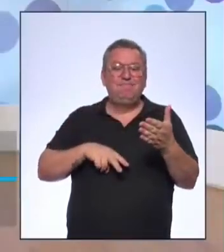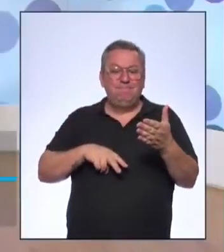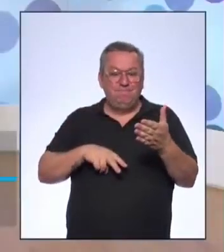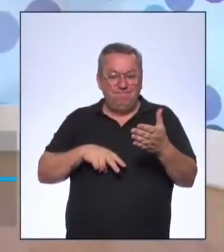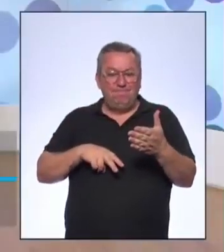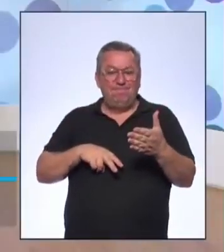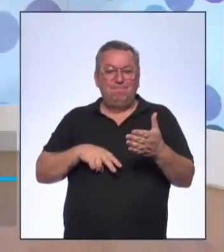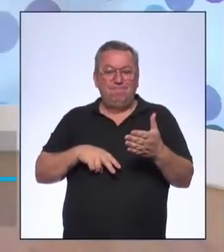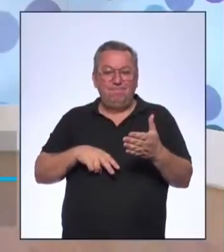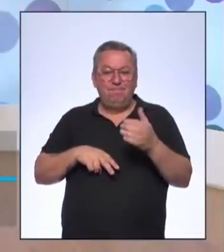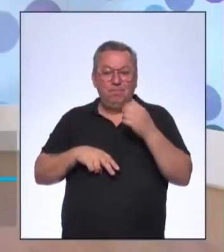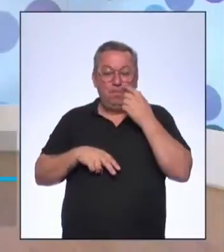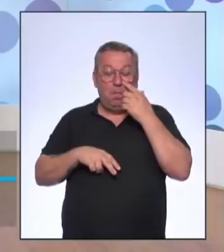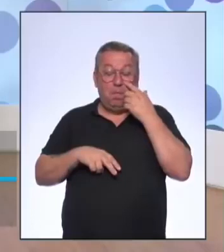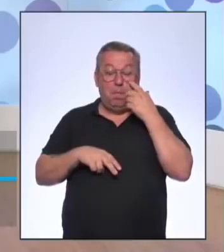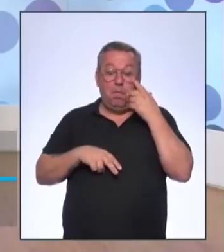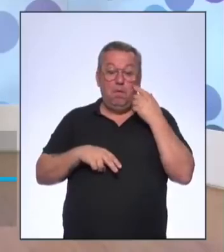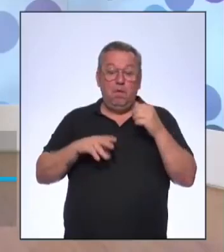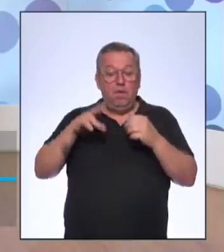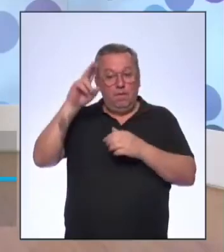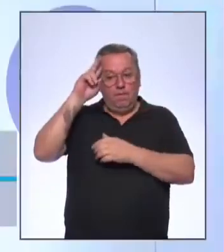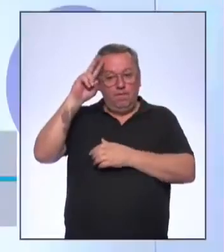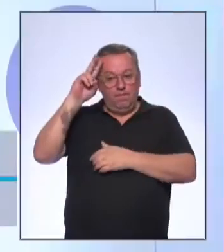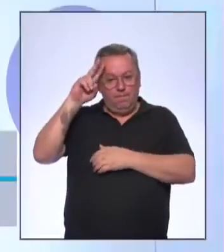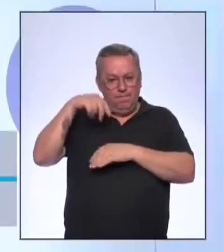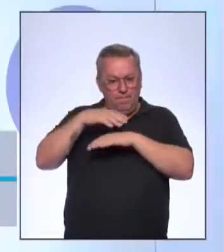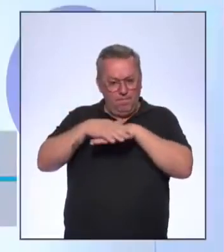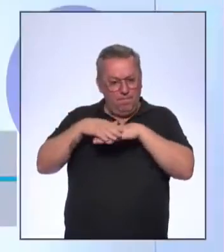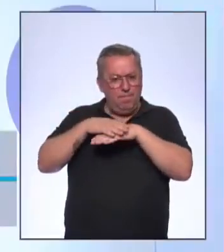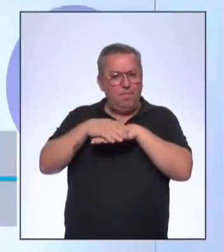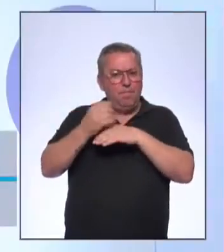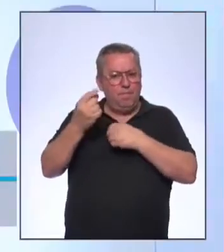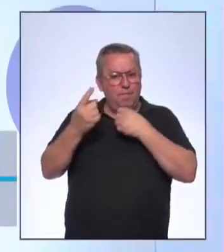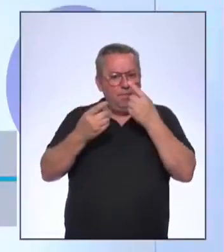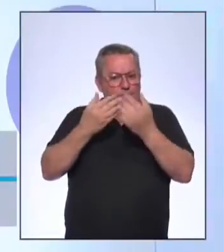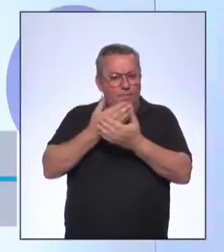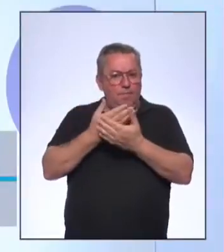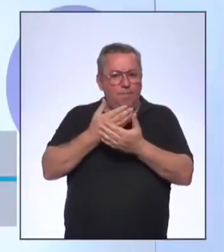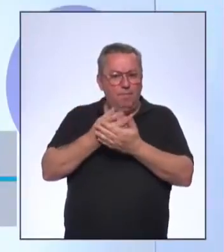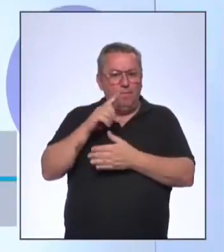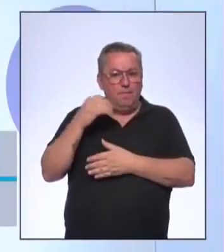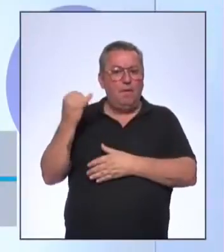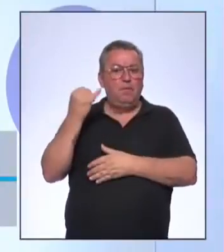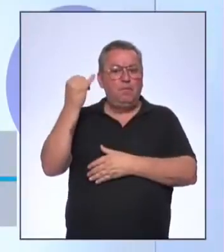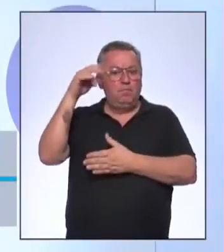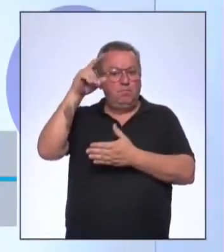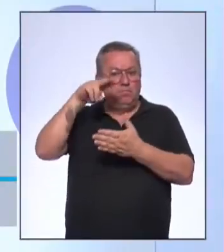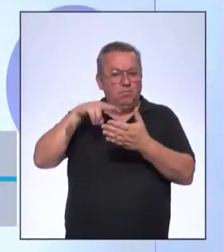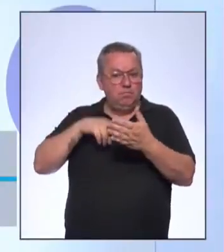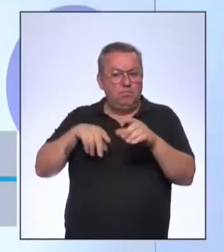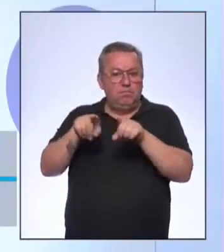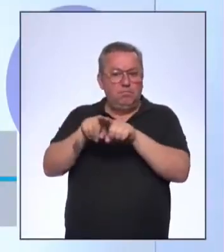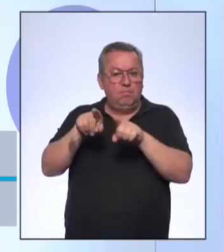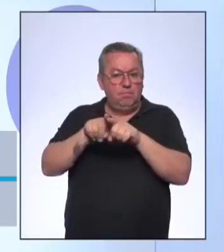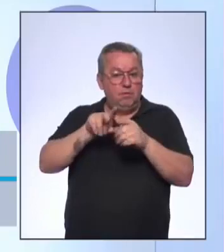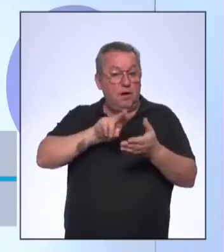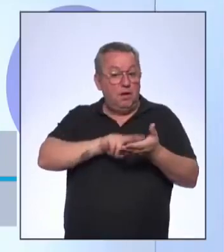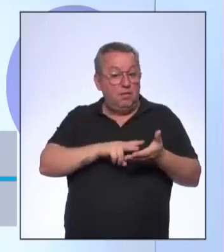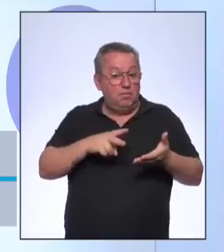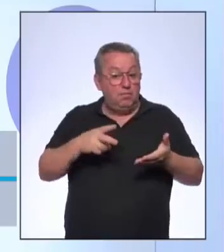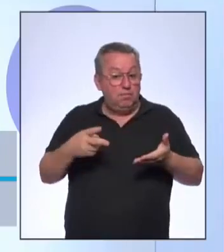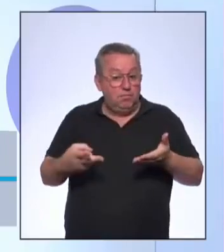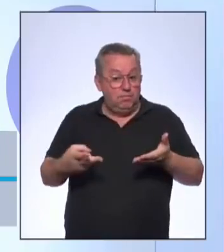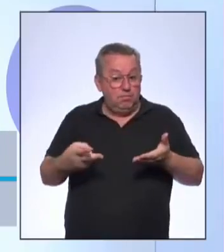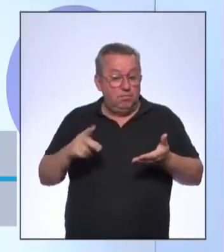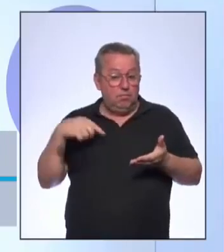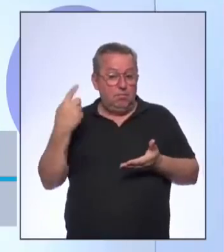Ale? Isso é verdade, gente. Lembra que a gente tem conversado algumas aulas falando dessa importância da leitura e da interpretação para a